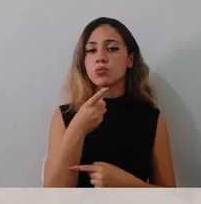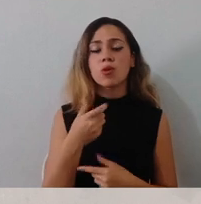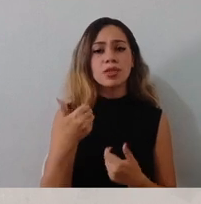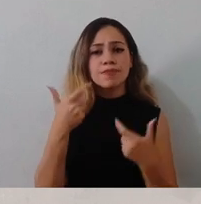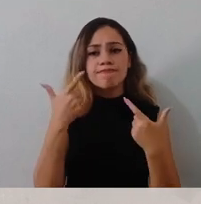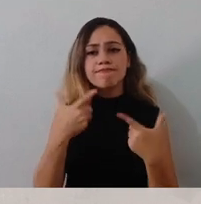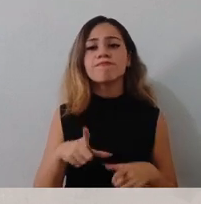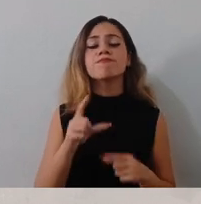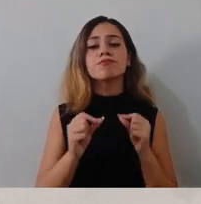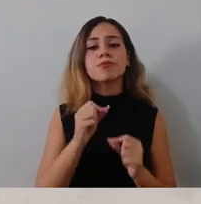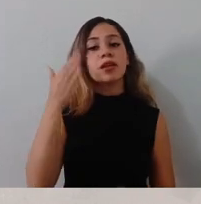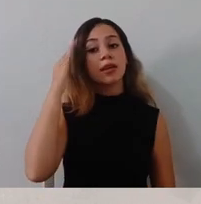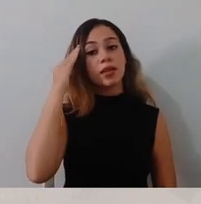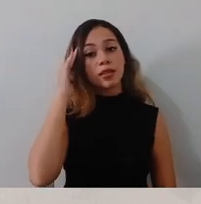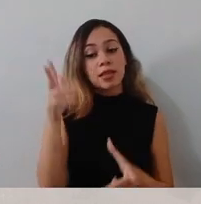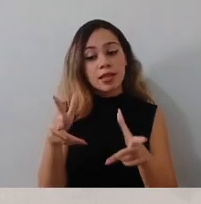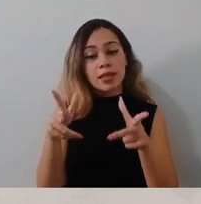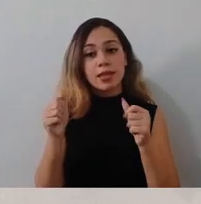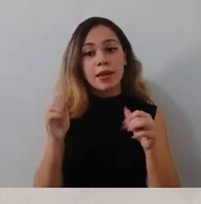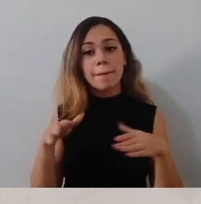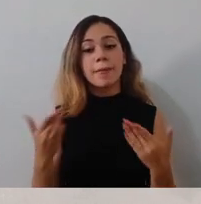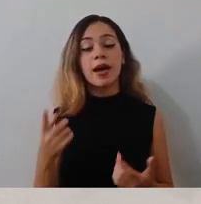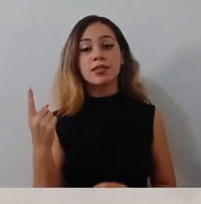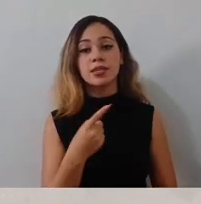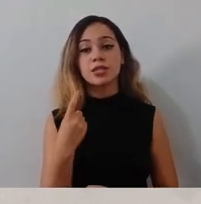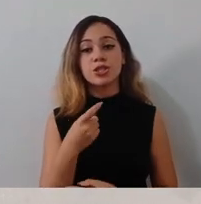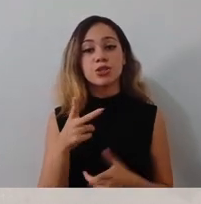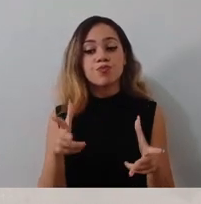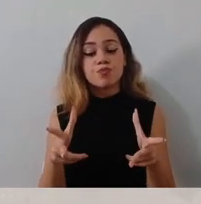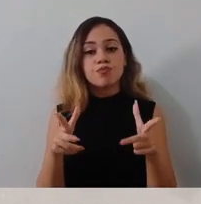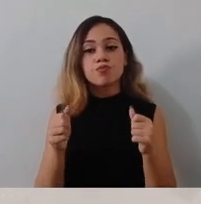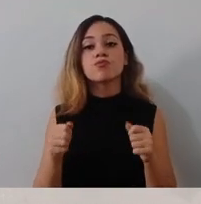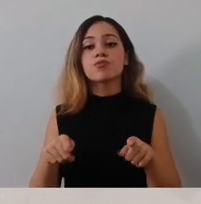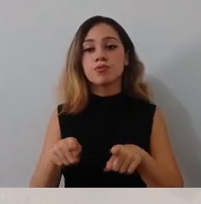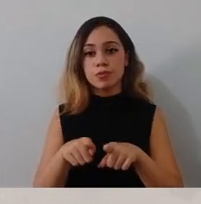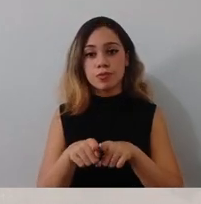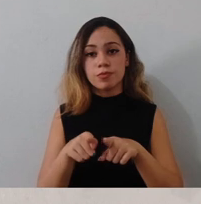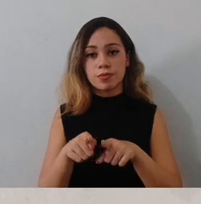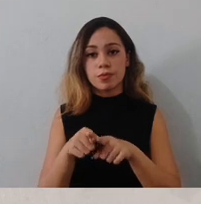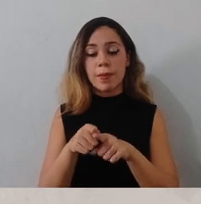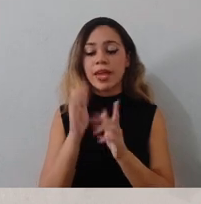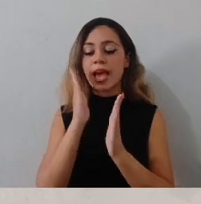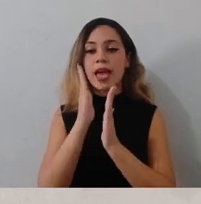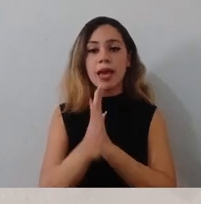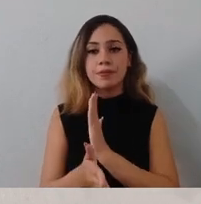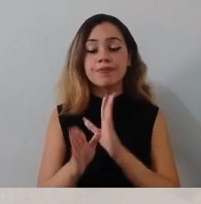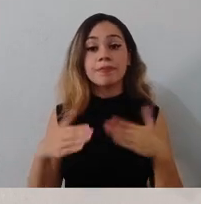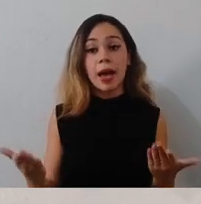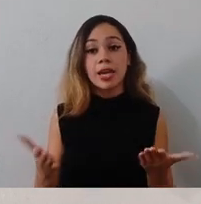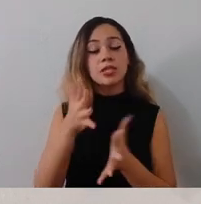E nós conseguimos perceber que, mesmo tendo dificuldades, persista que você vai alcançar o seu